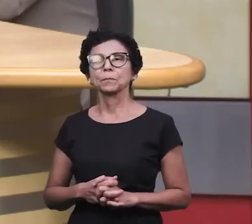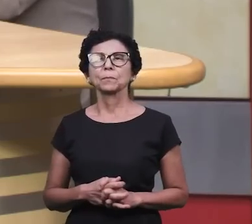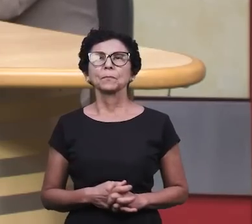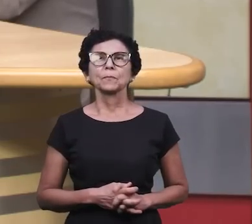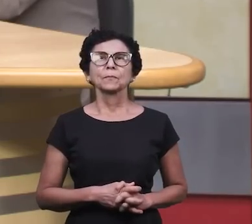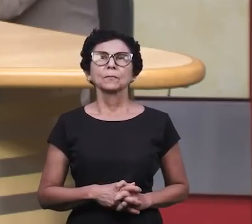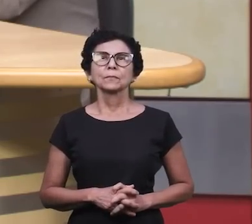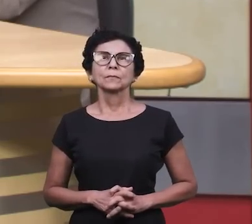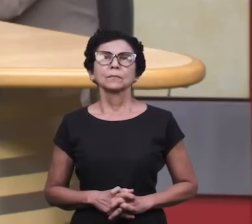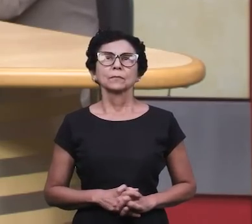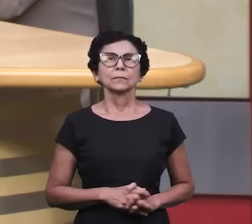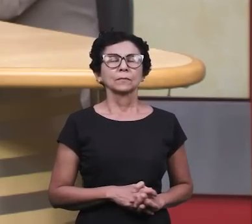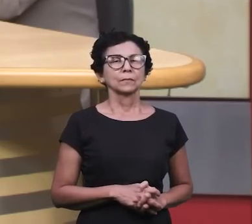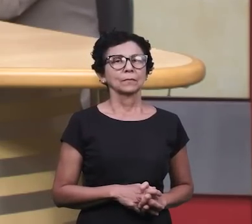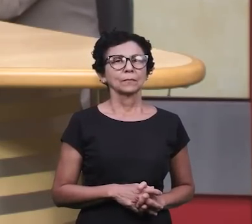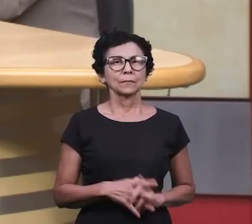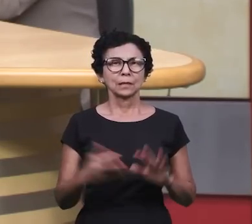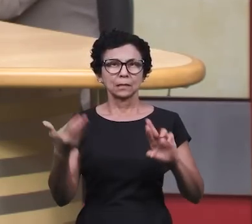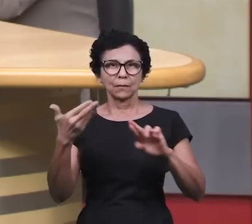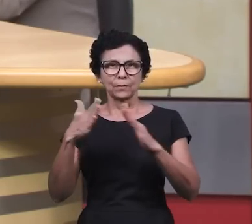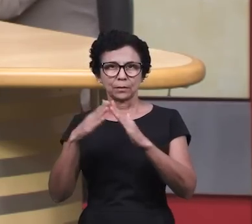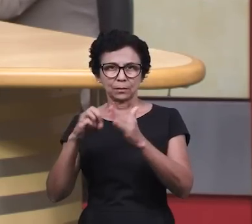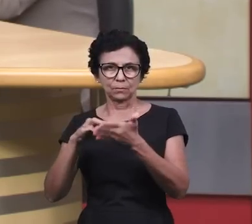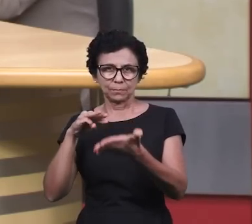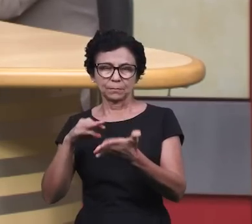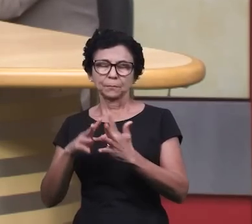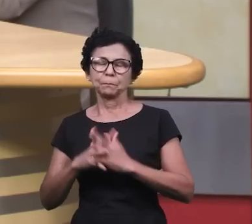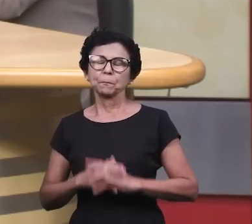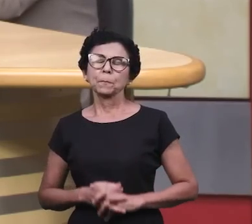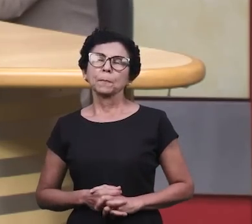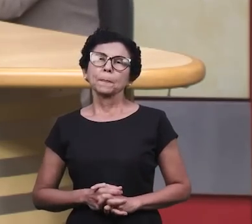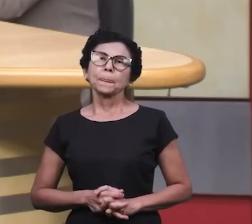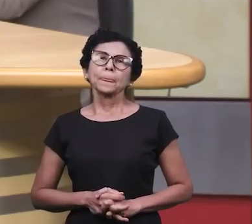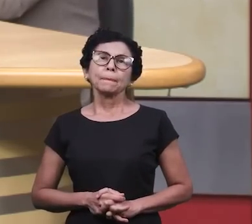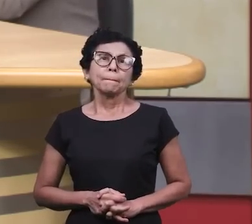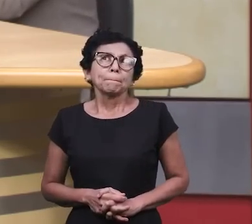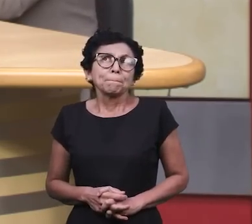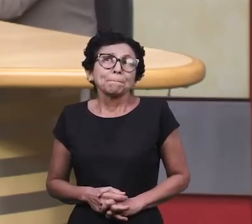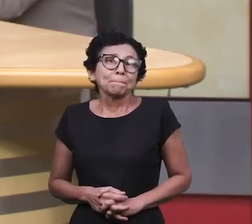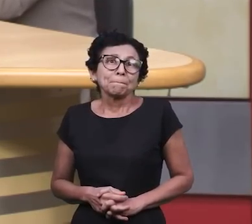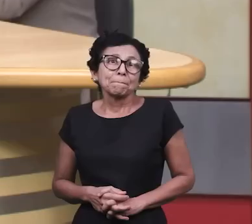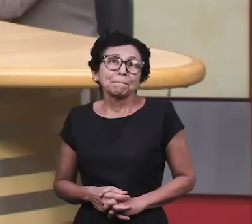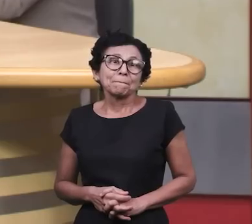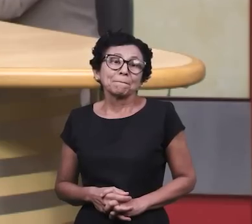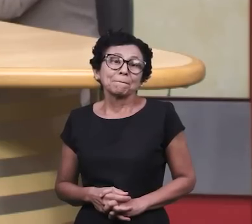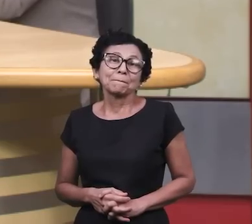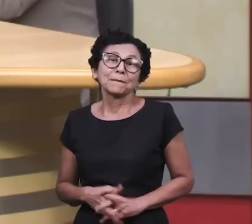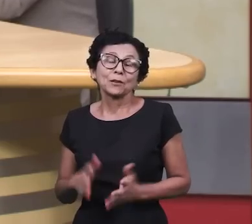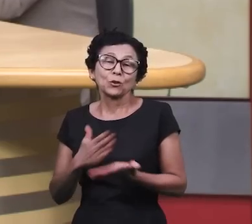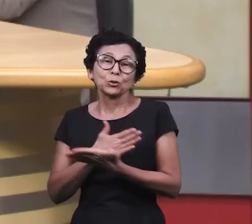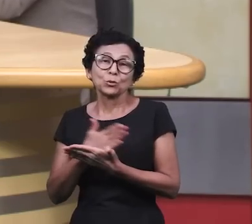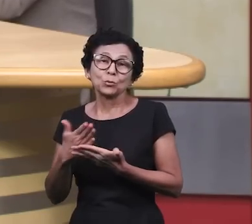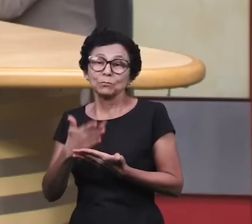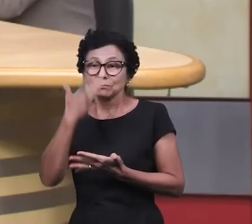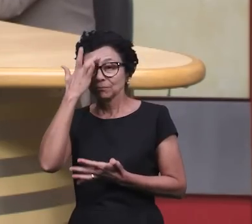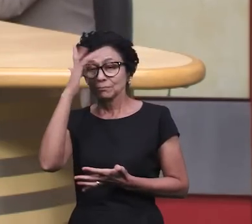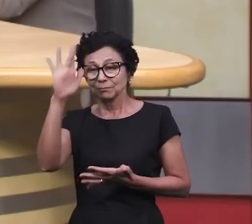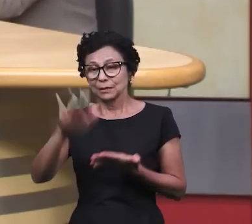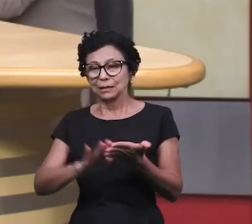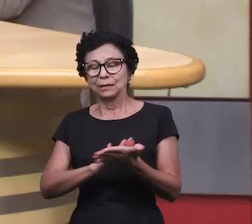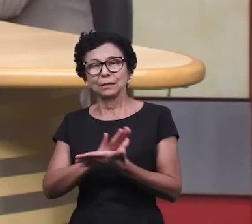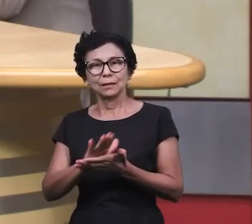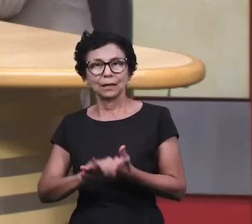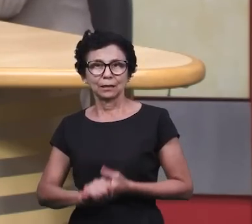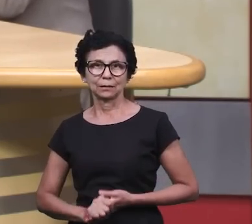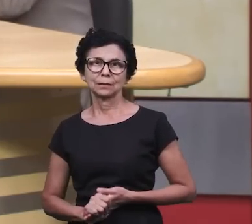né? Sem saber como. No início, né? Nós não tínhamos uma liturgia. No início,